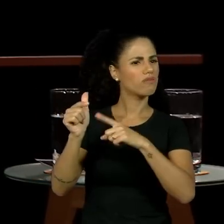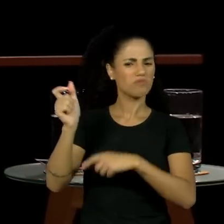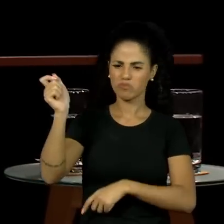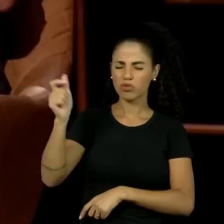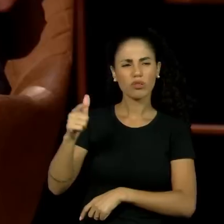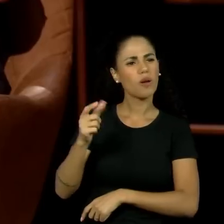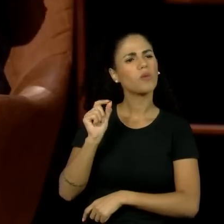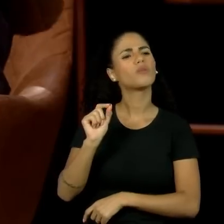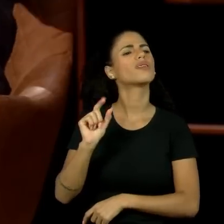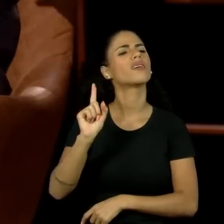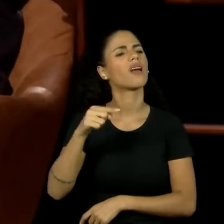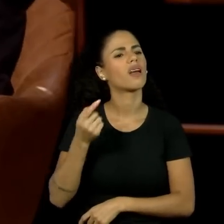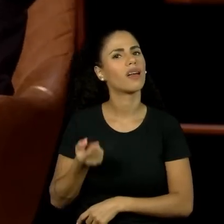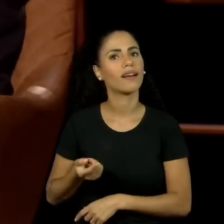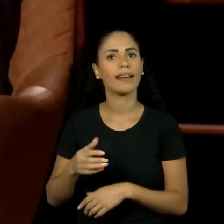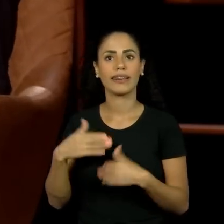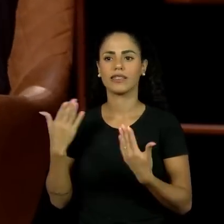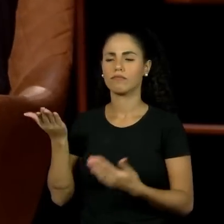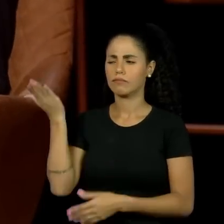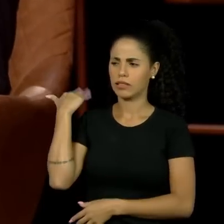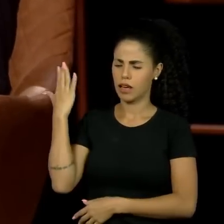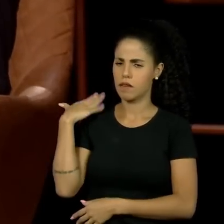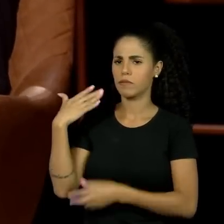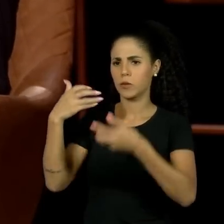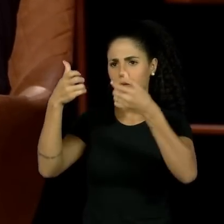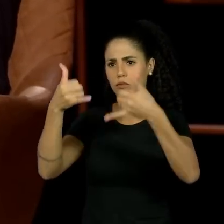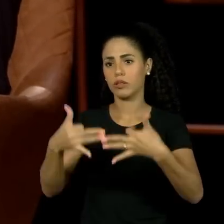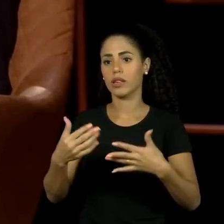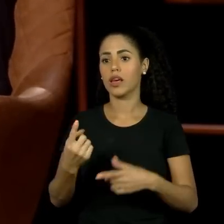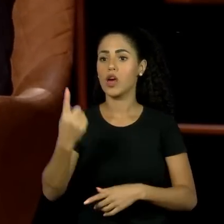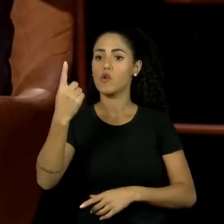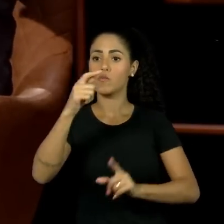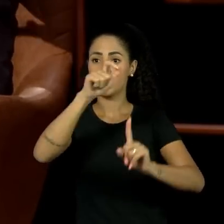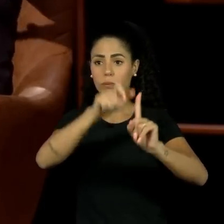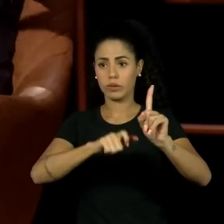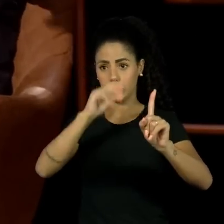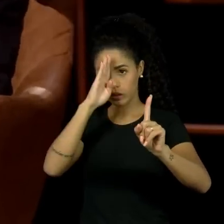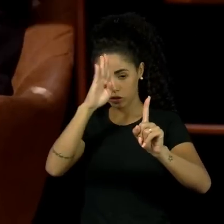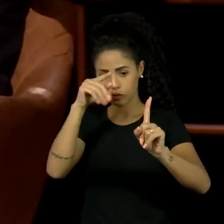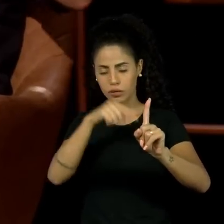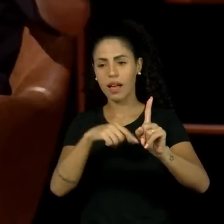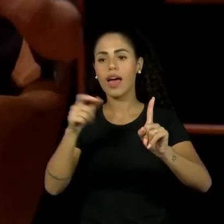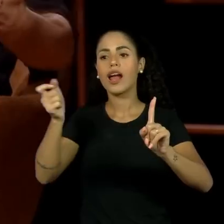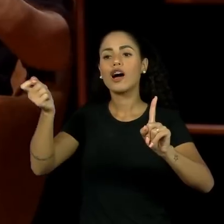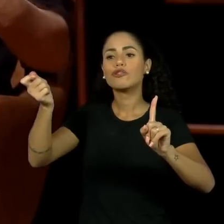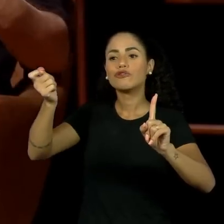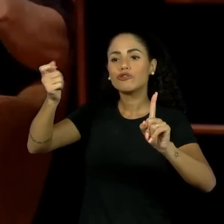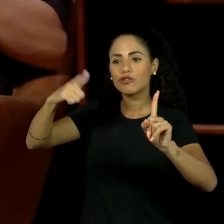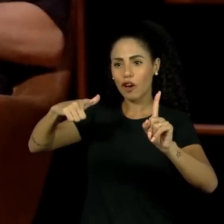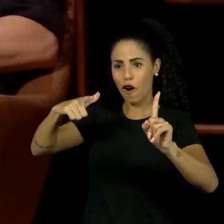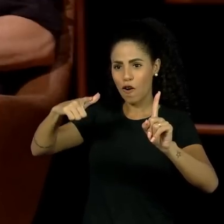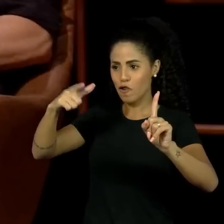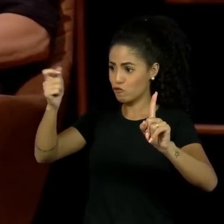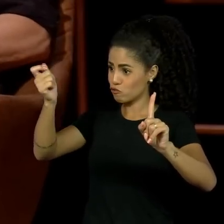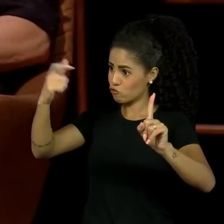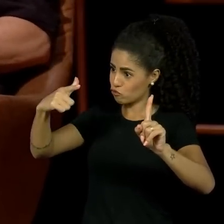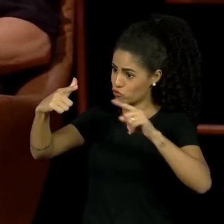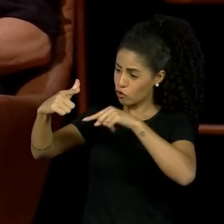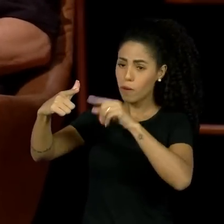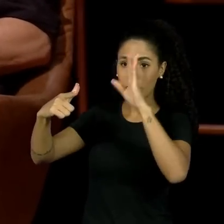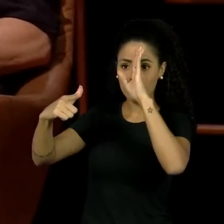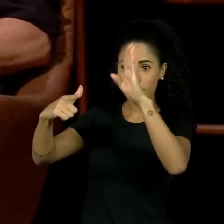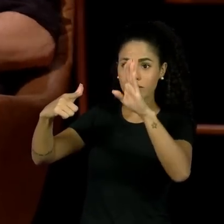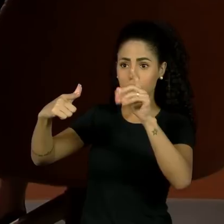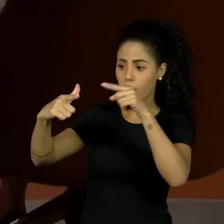gente. Na época eu devo ter dito que um dos personagens principais era o Sol, e